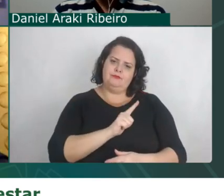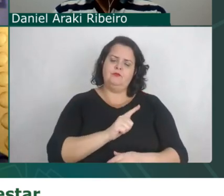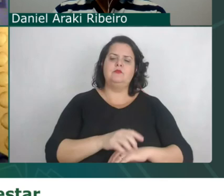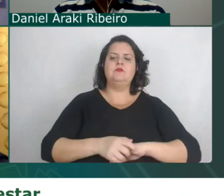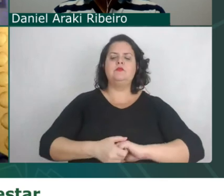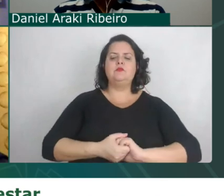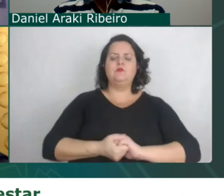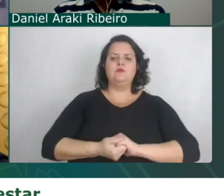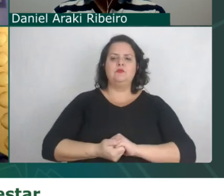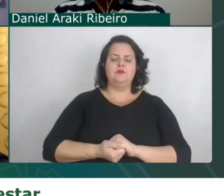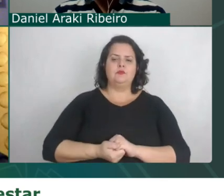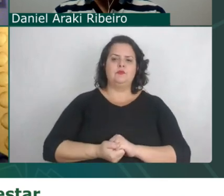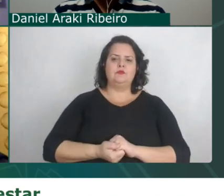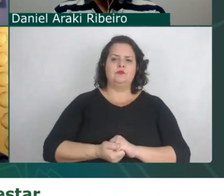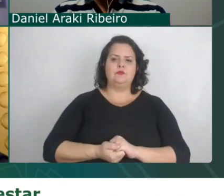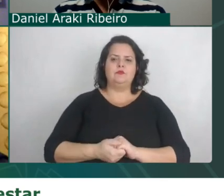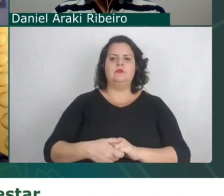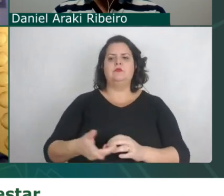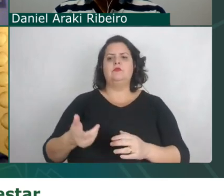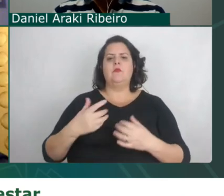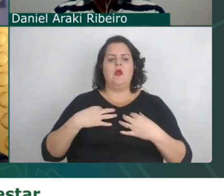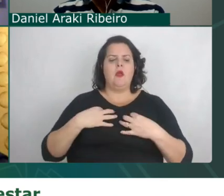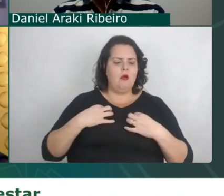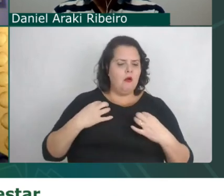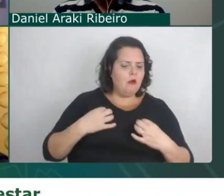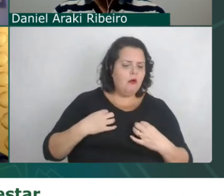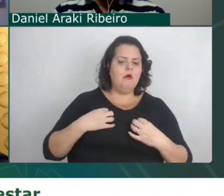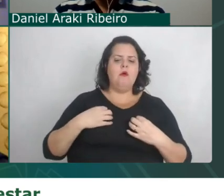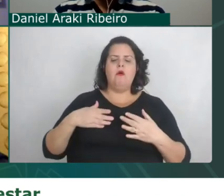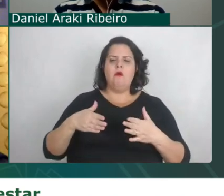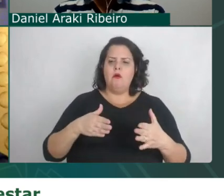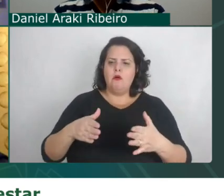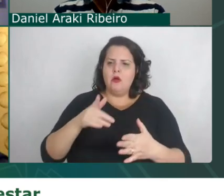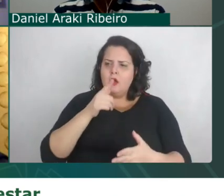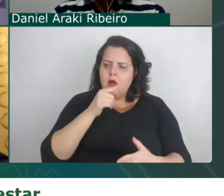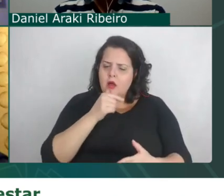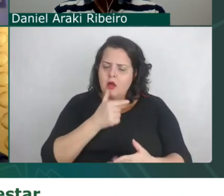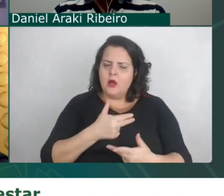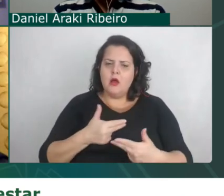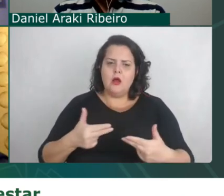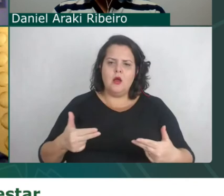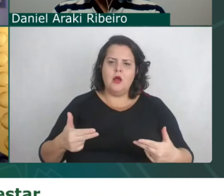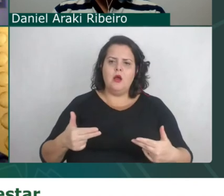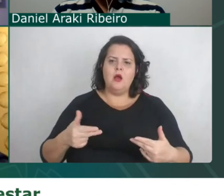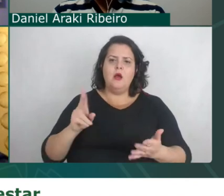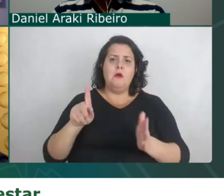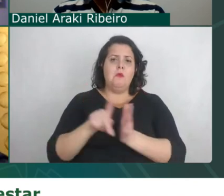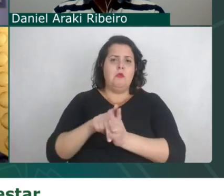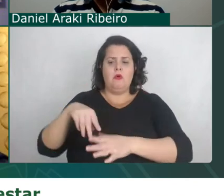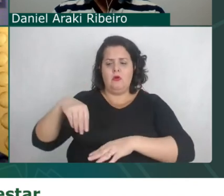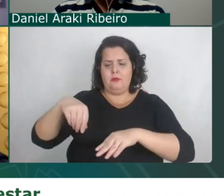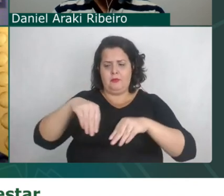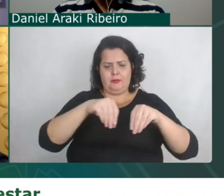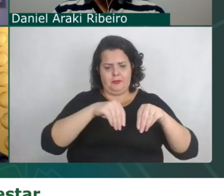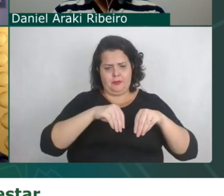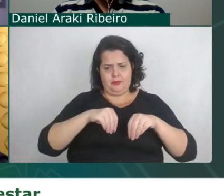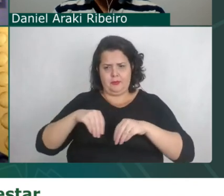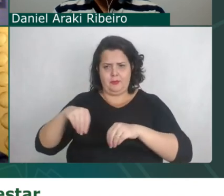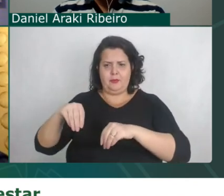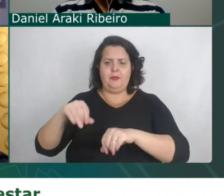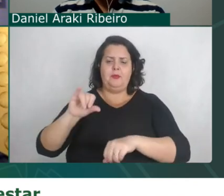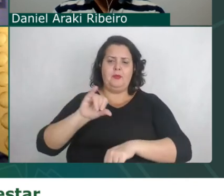nos rios, nos estuários e no próprio sedimento, né, no próprio solo, né, em que a Baixada Santista também